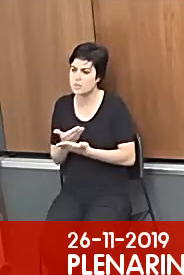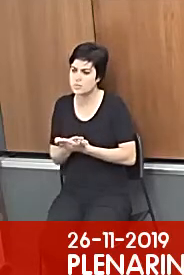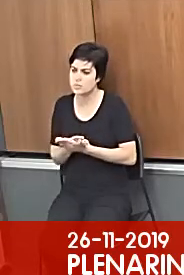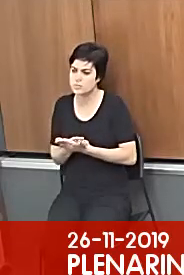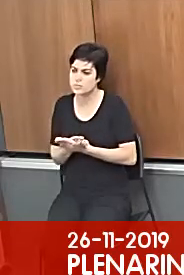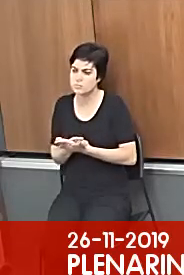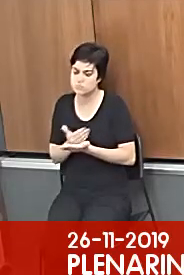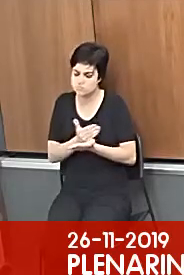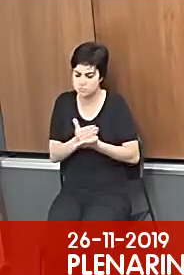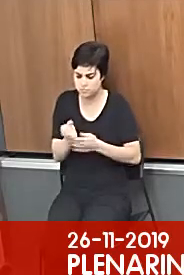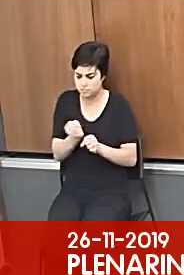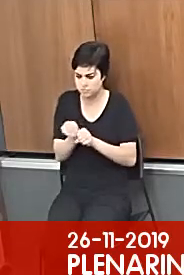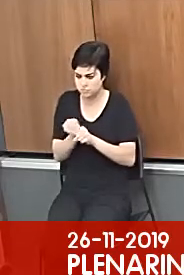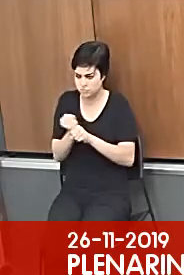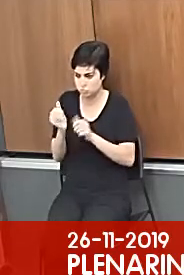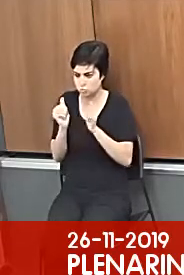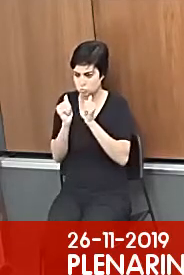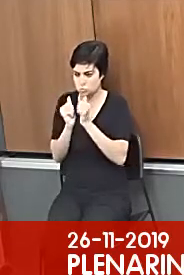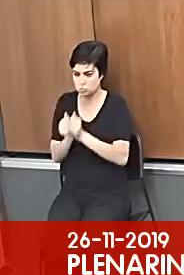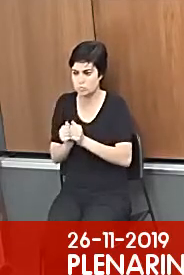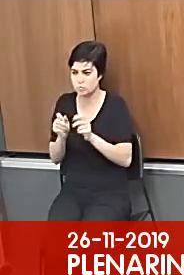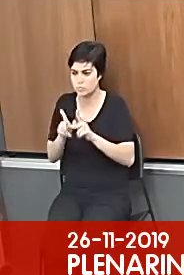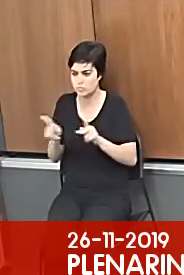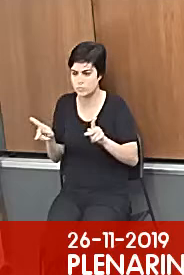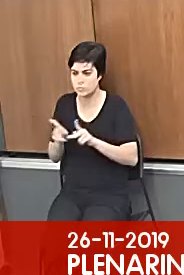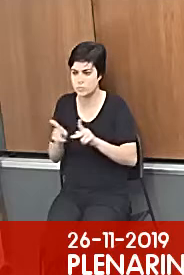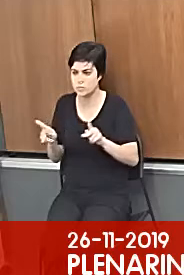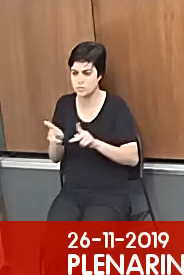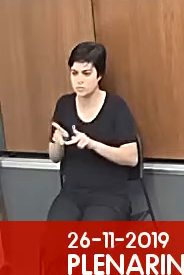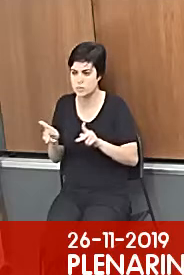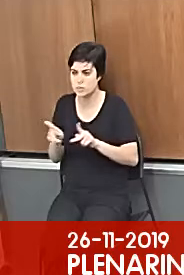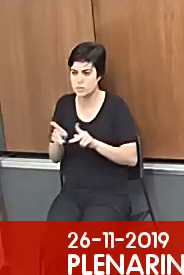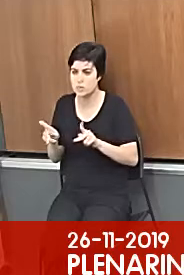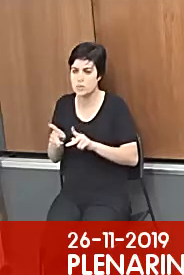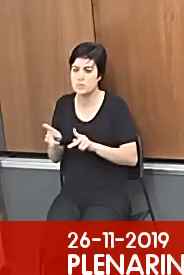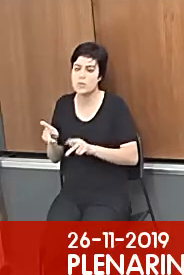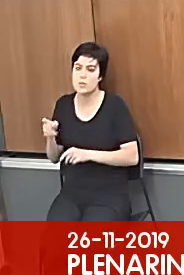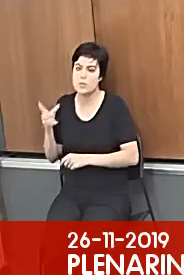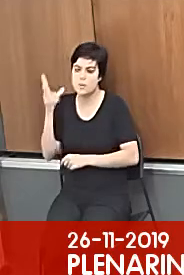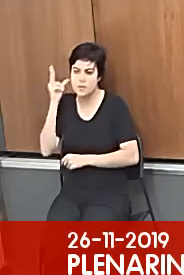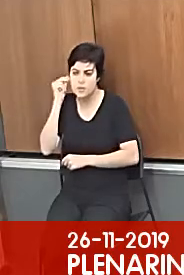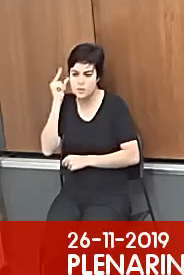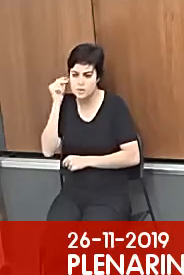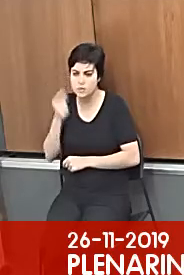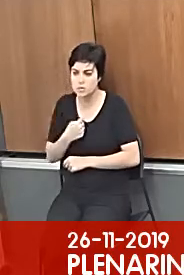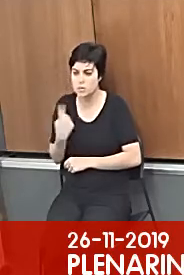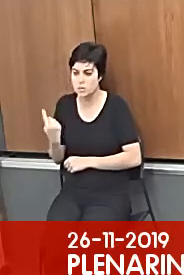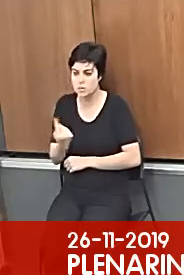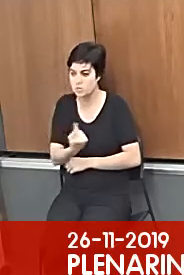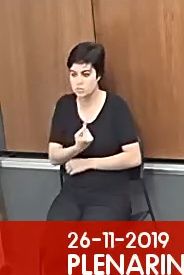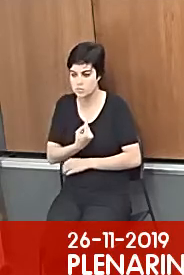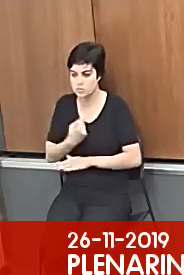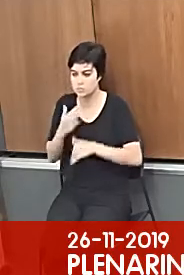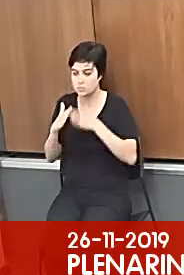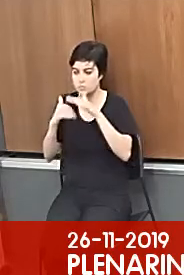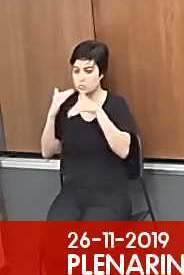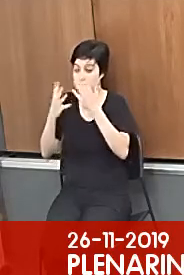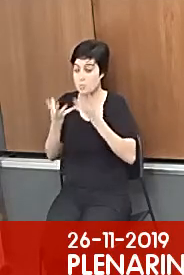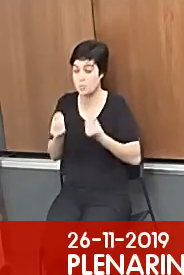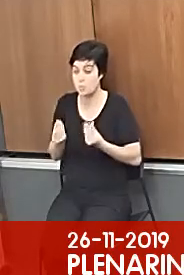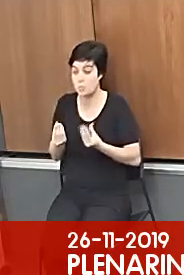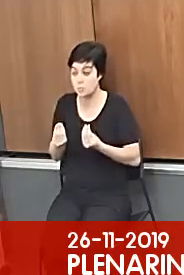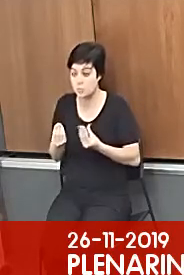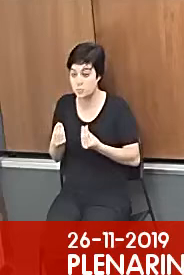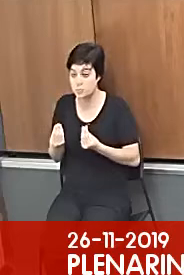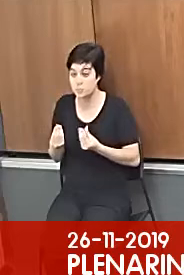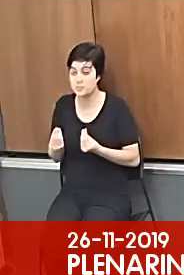o início do ano com o professor Marcelo, nós evoluímos muito, muito. E foi embasado